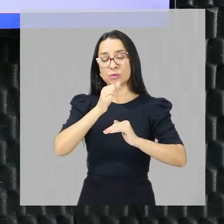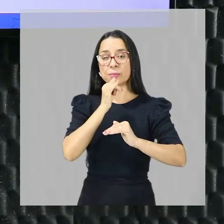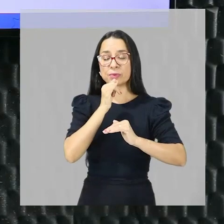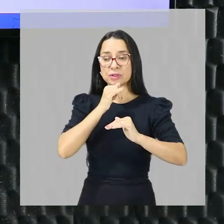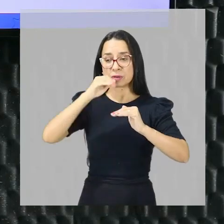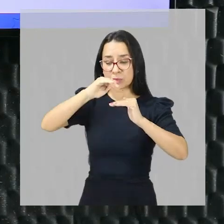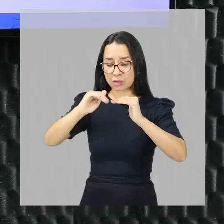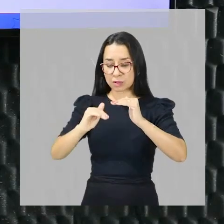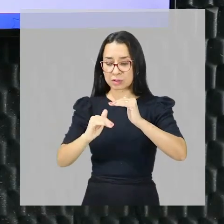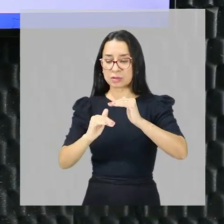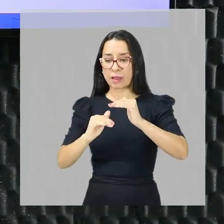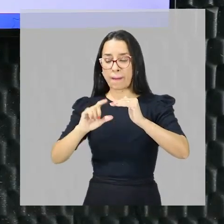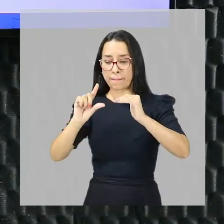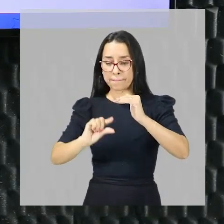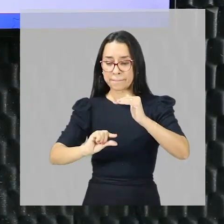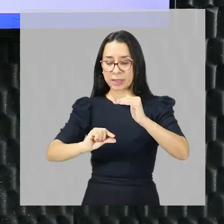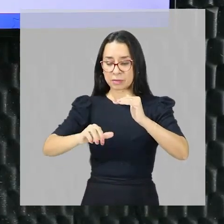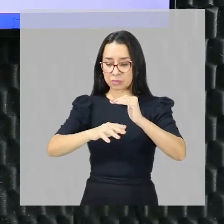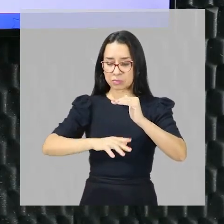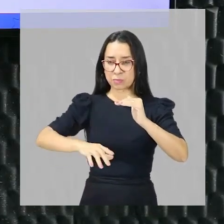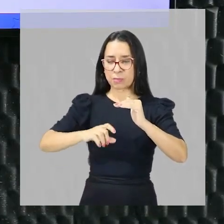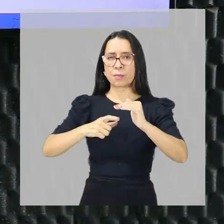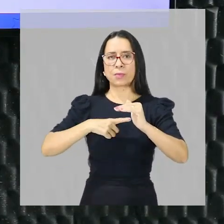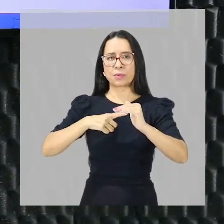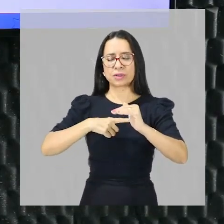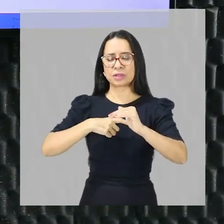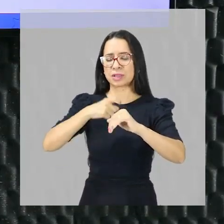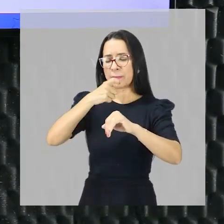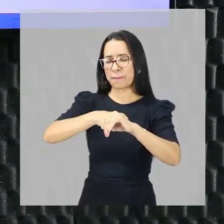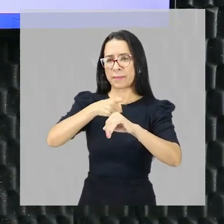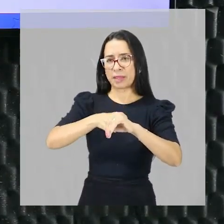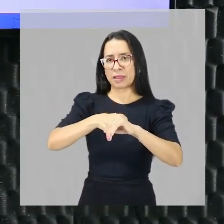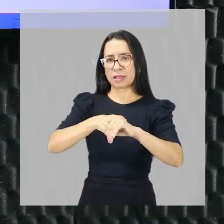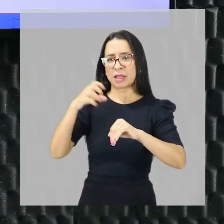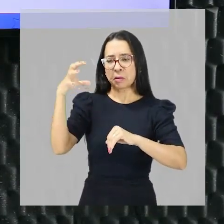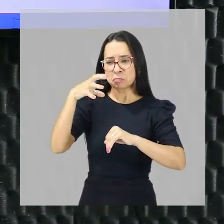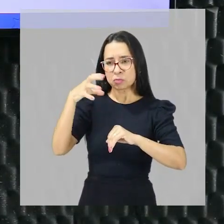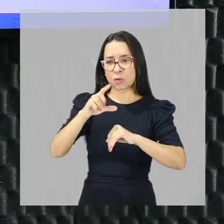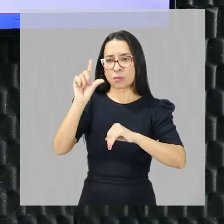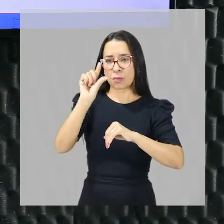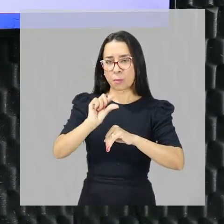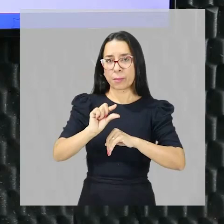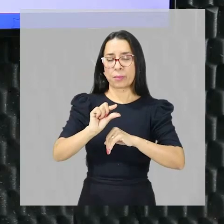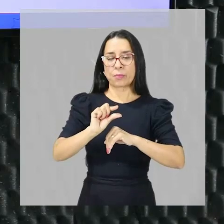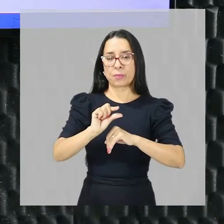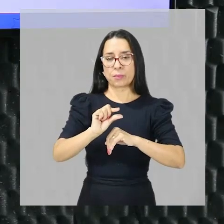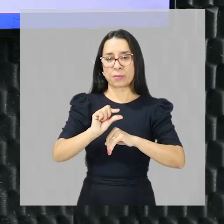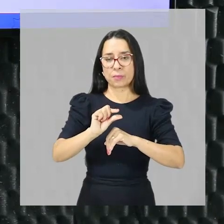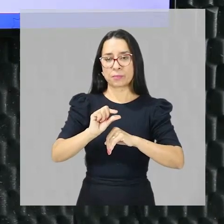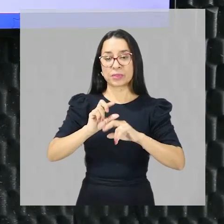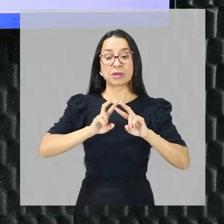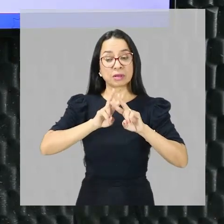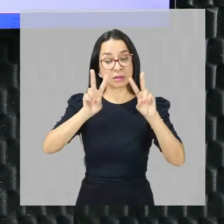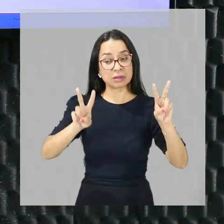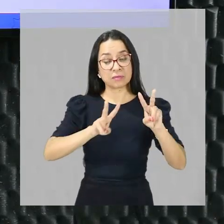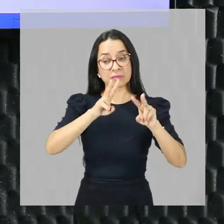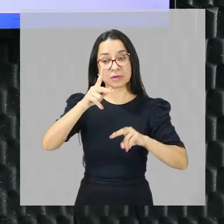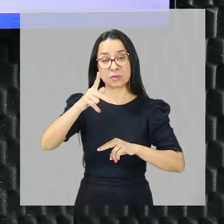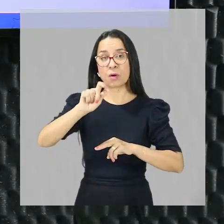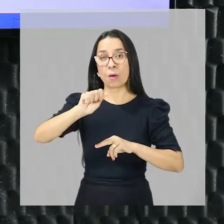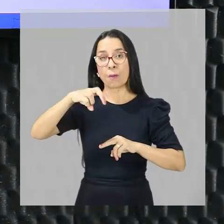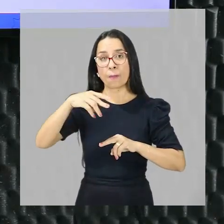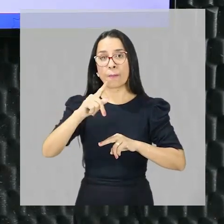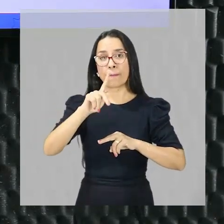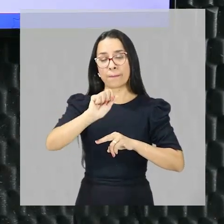superficial ela é menos desenvolvida, porque ele é mais rochoso, porque chove menos, tá certo? E quando a gente vai olhar, por exemplo, o solo do Pampa Gaúcho, ele tem essa